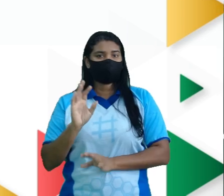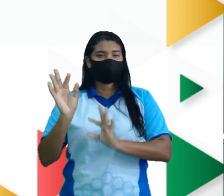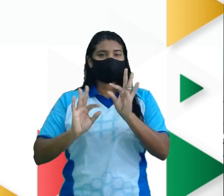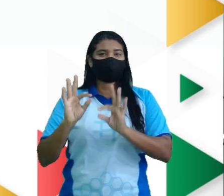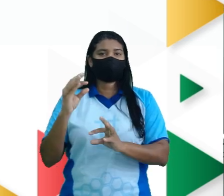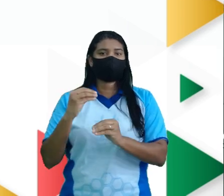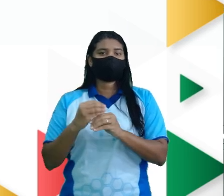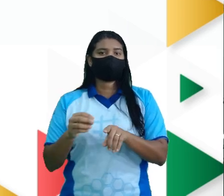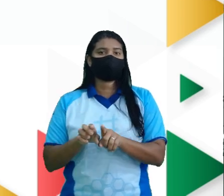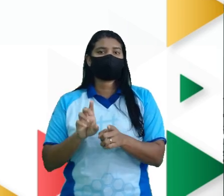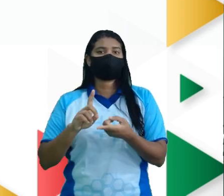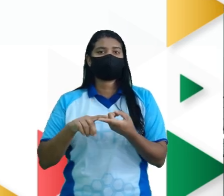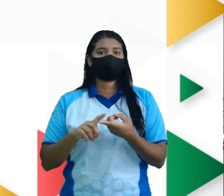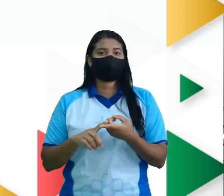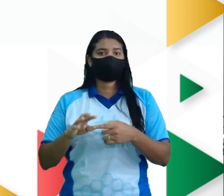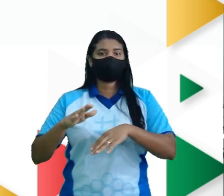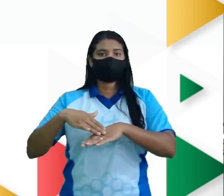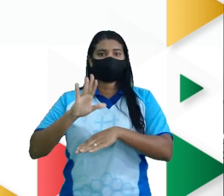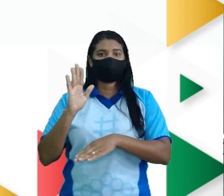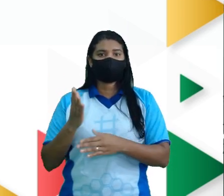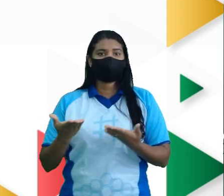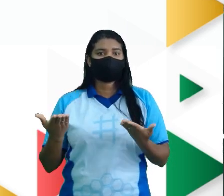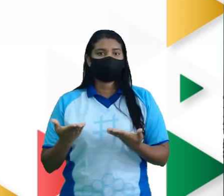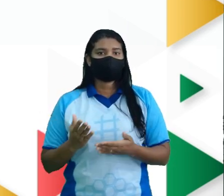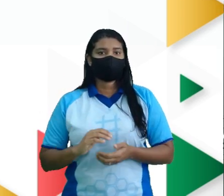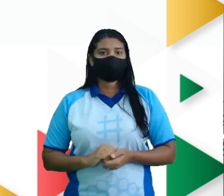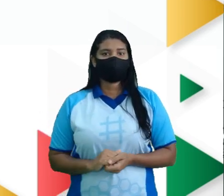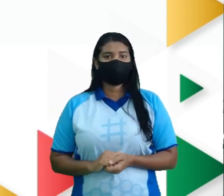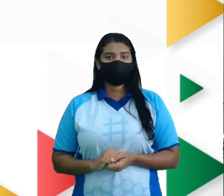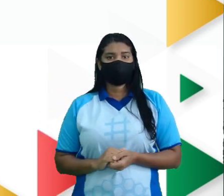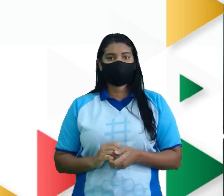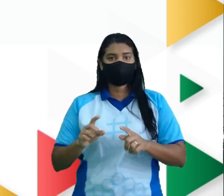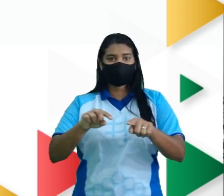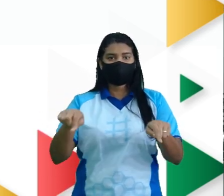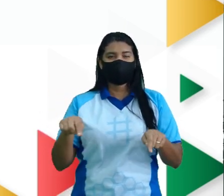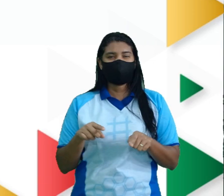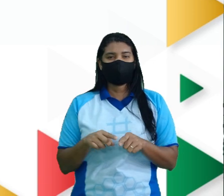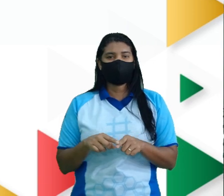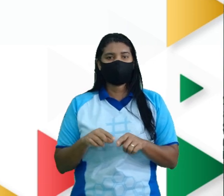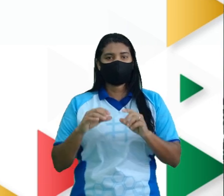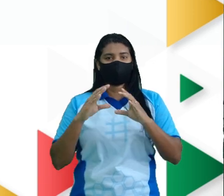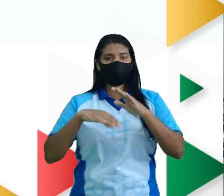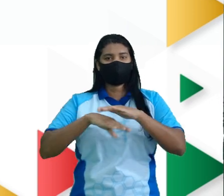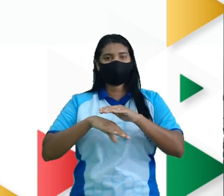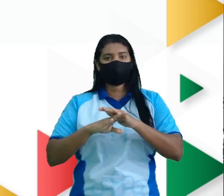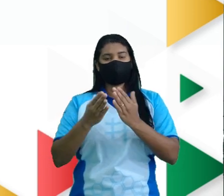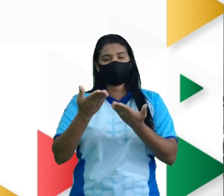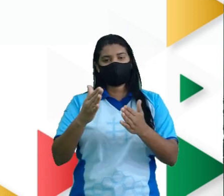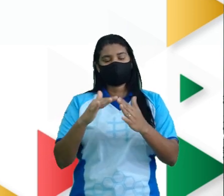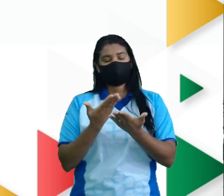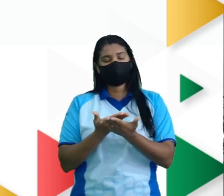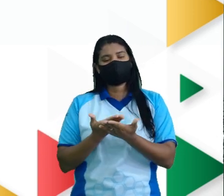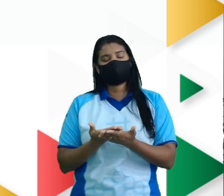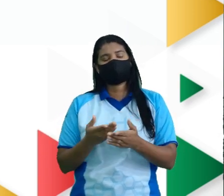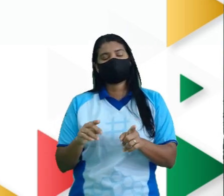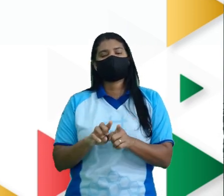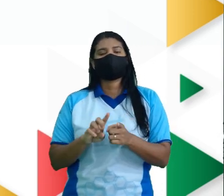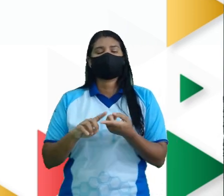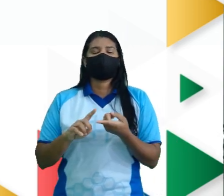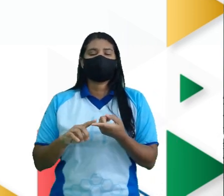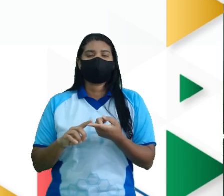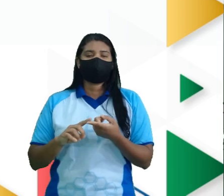estruturas. A maioria das estruturas, a quadra da tua escola tem muito de ângulo 45 graus, porque